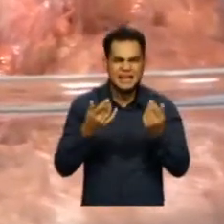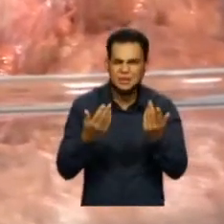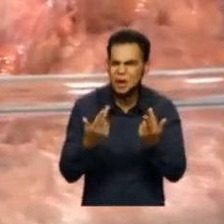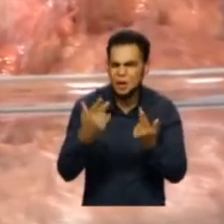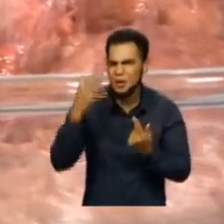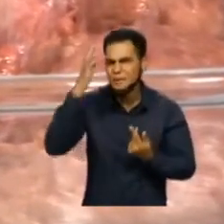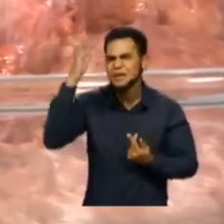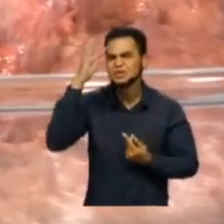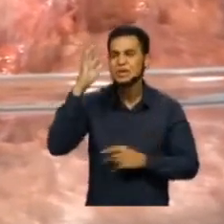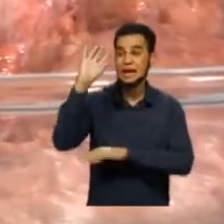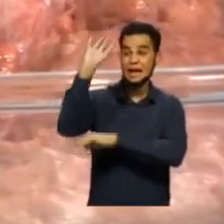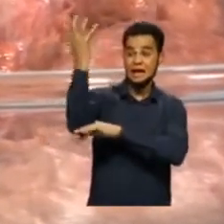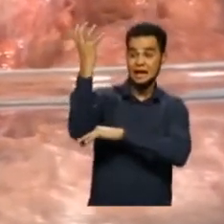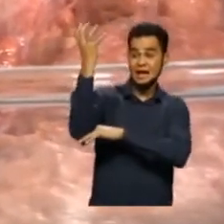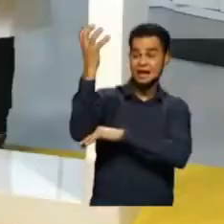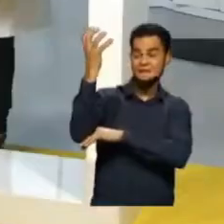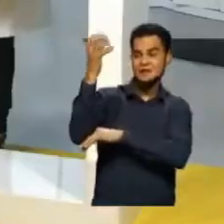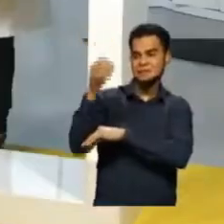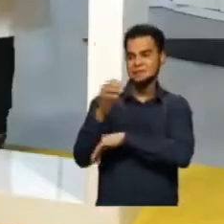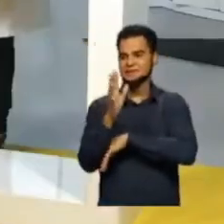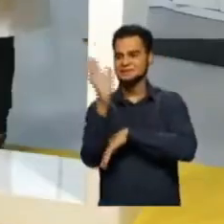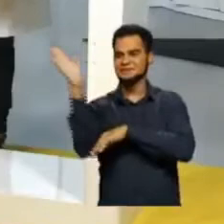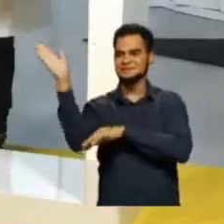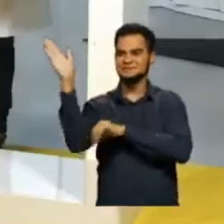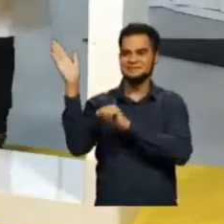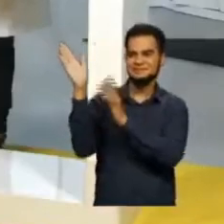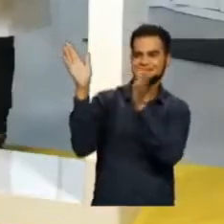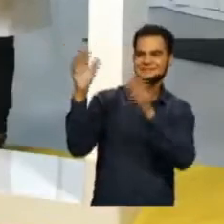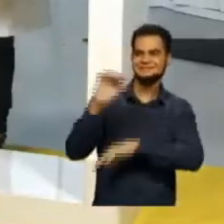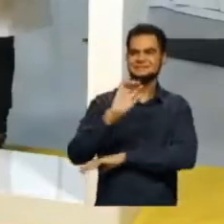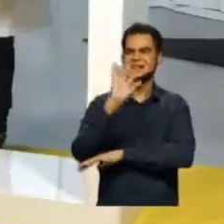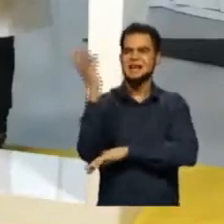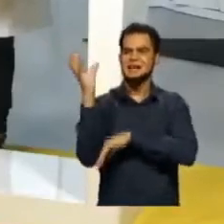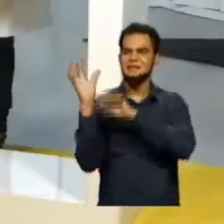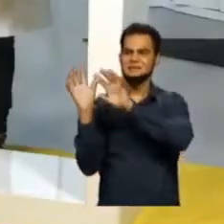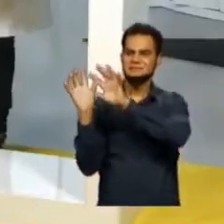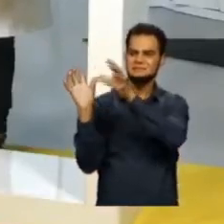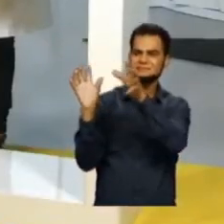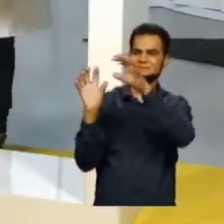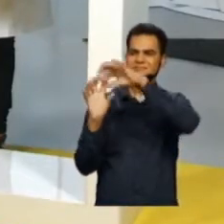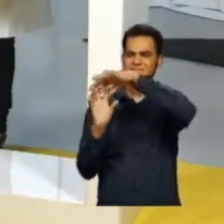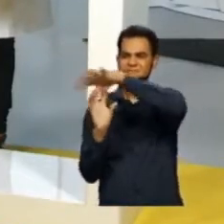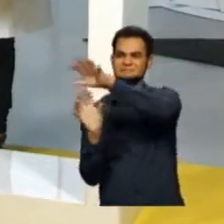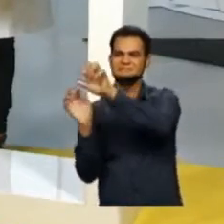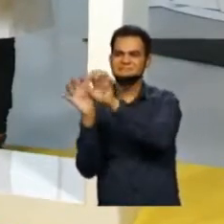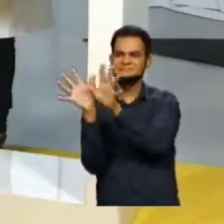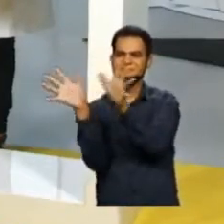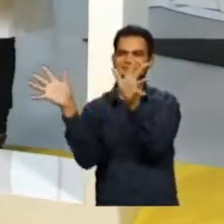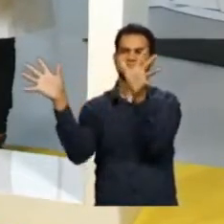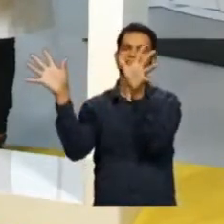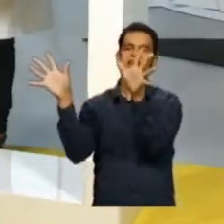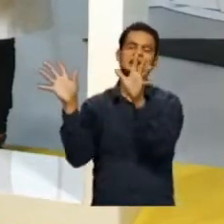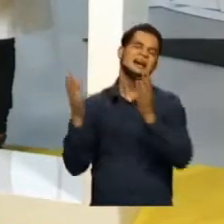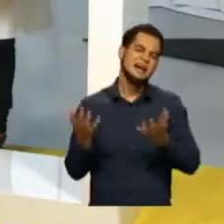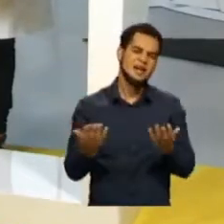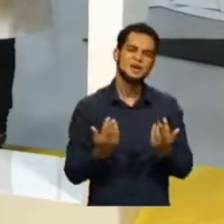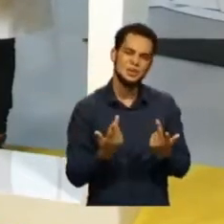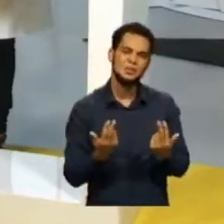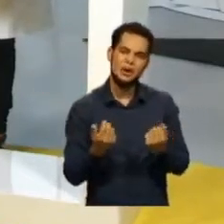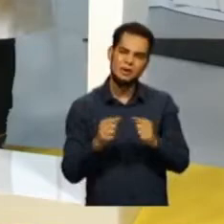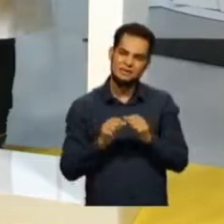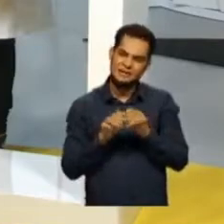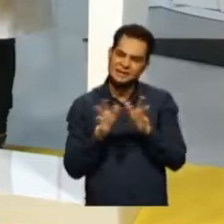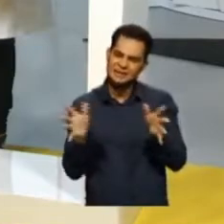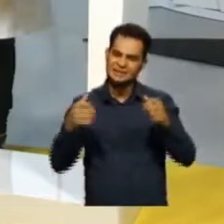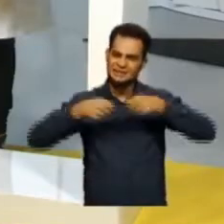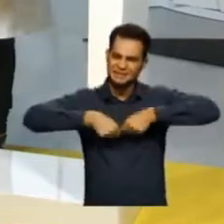com vários galhos mais grossos, mais fininhos. Então, vamos pensar aqui nessa traqueia, nos brônquios, nos bronquíolos. E ela vai ramificando em